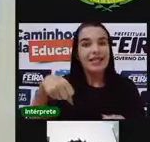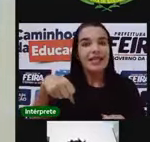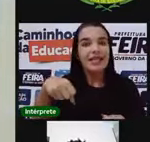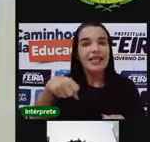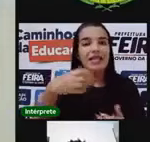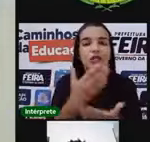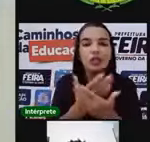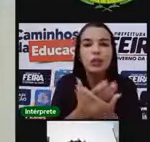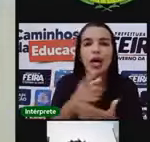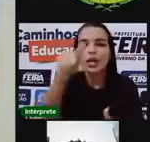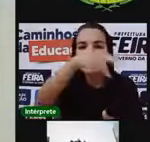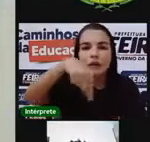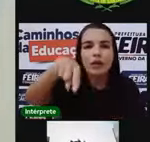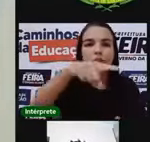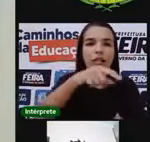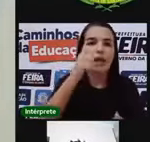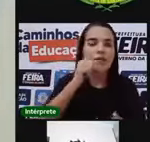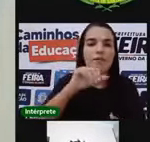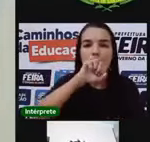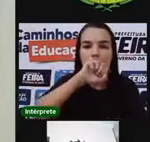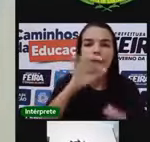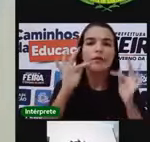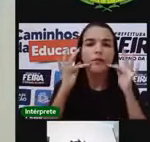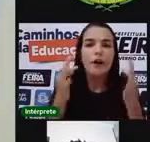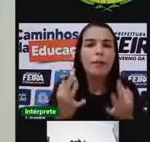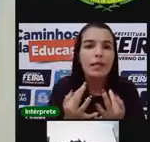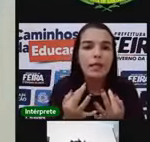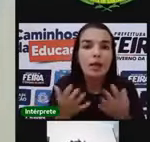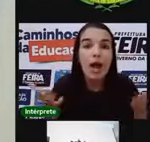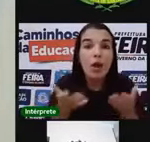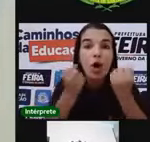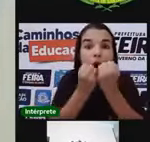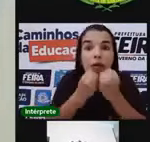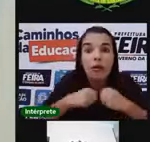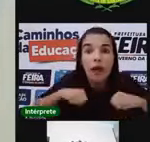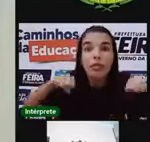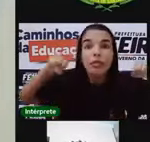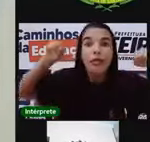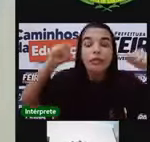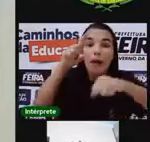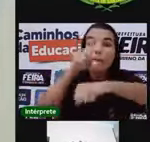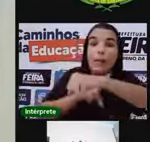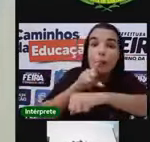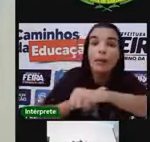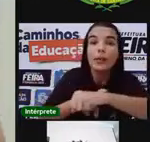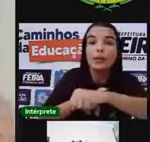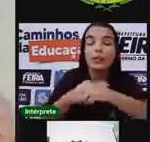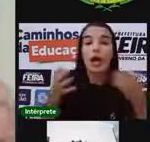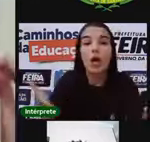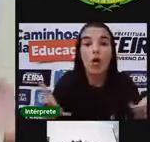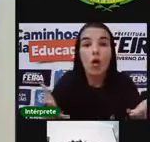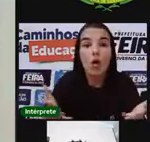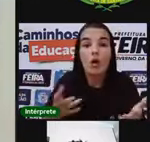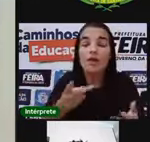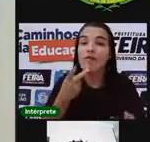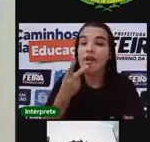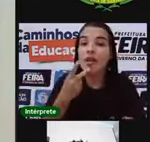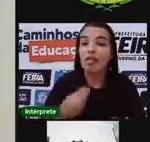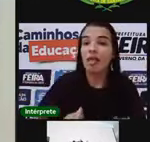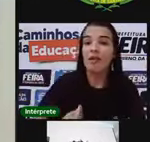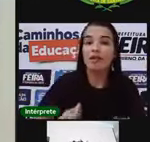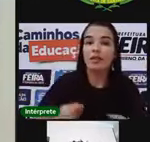nisso que consiste a grandeza deste momento. Falar da vida é construir condições